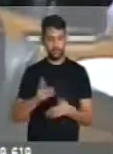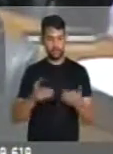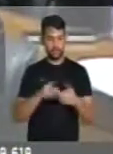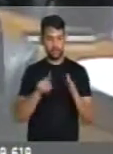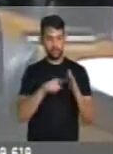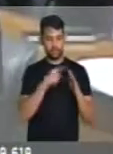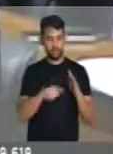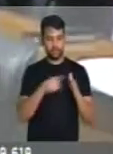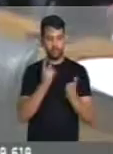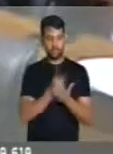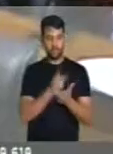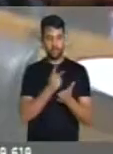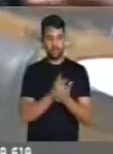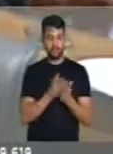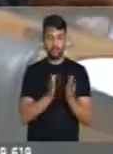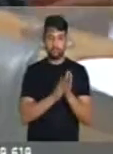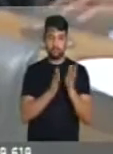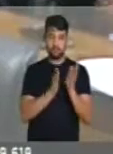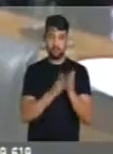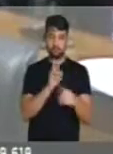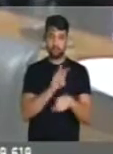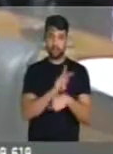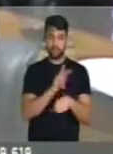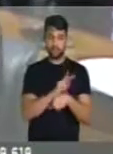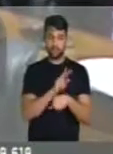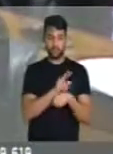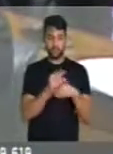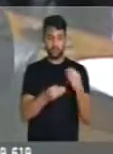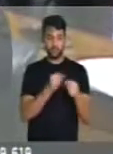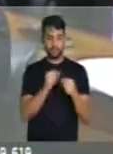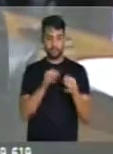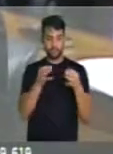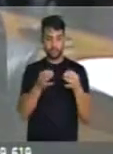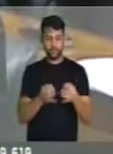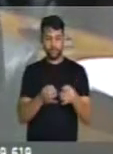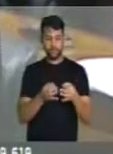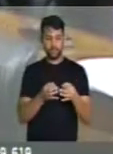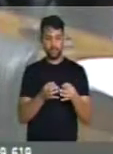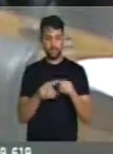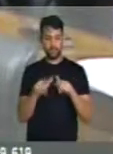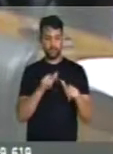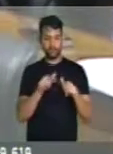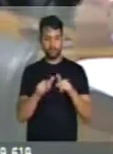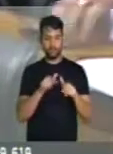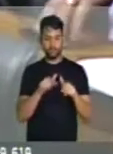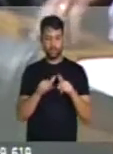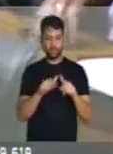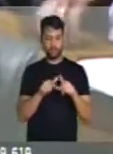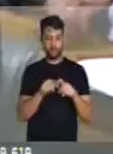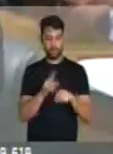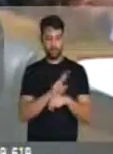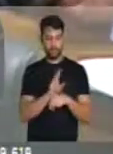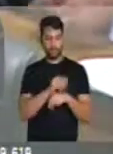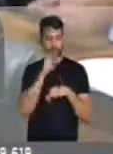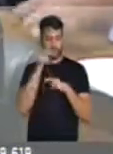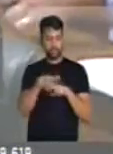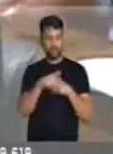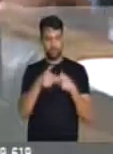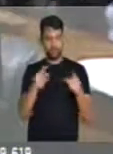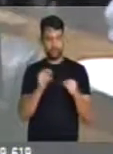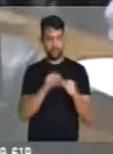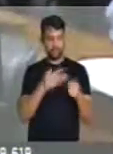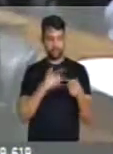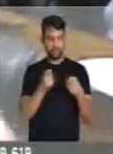nesse veto é extremamente louvável, preserva de maneira adequada a atividade dos fiscais agropecuários.